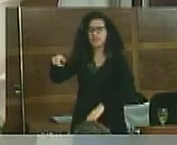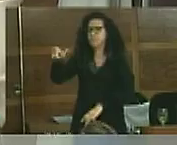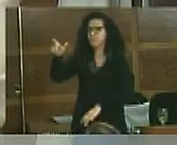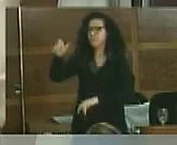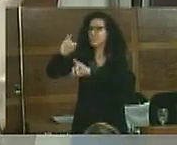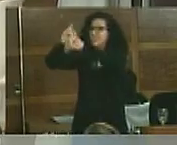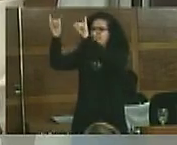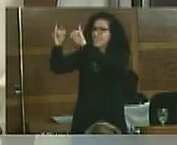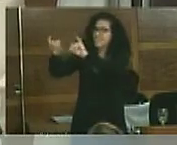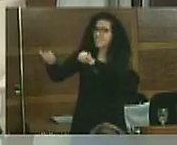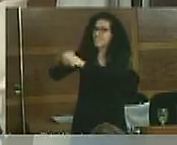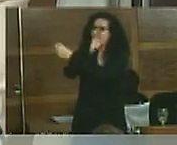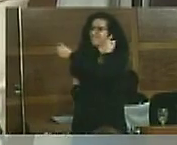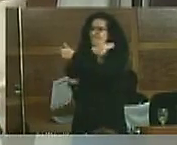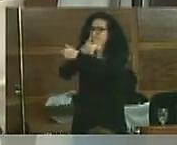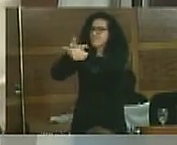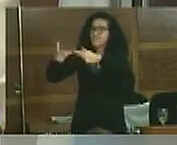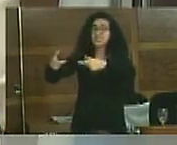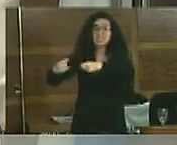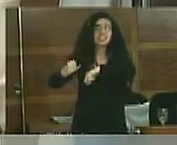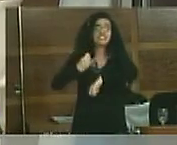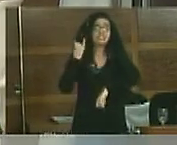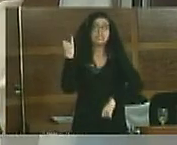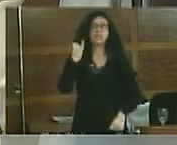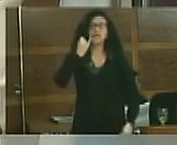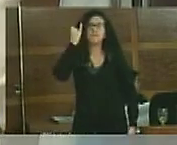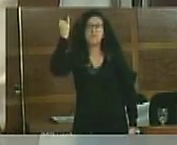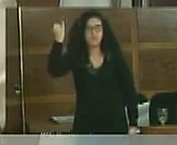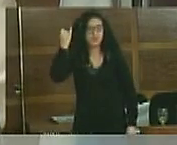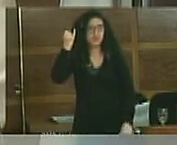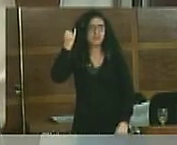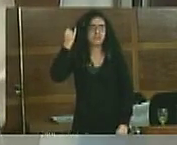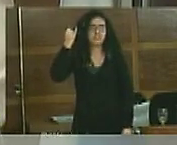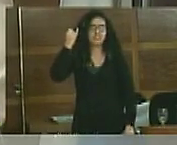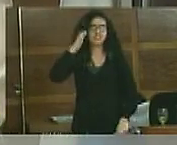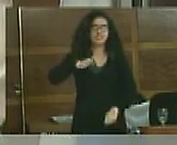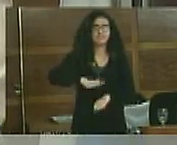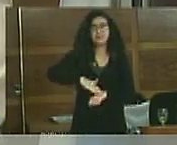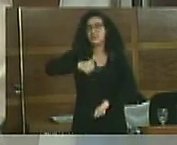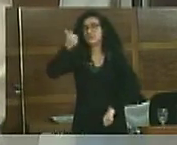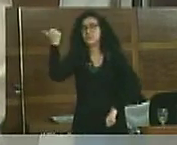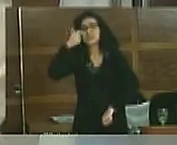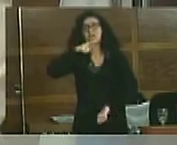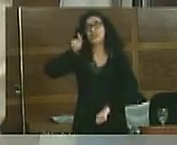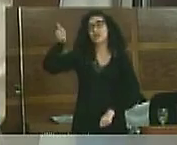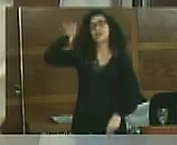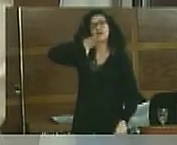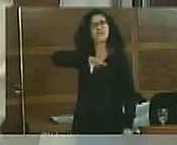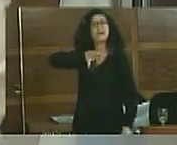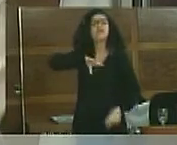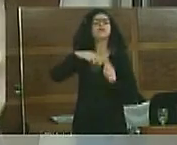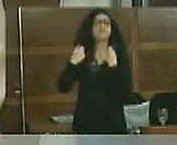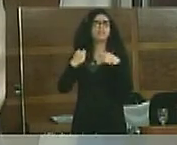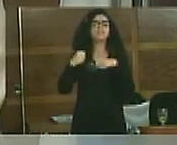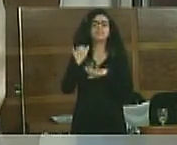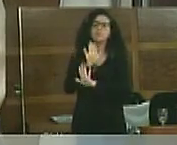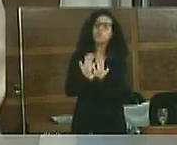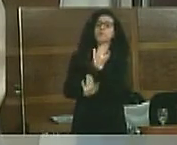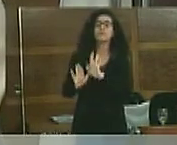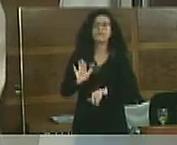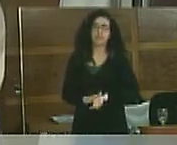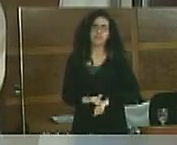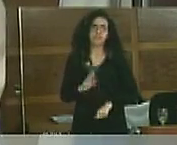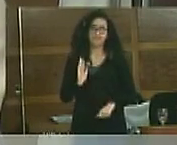valiosíssimas, mais importantes do que na Bahia, e a gente precisa cuidar mais.